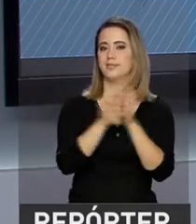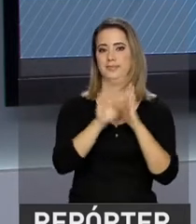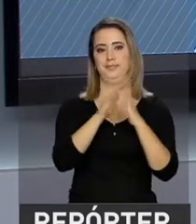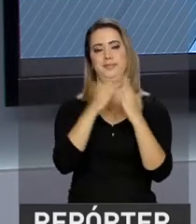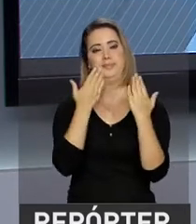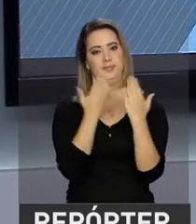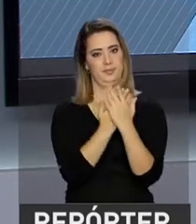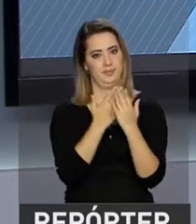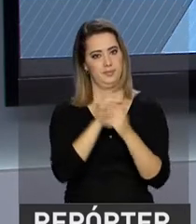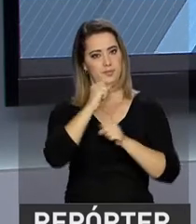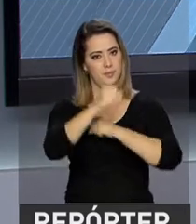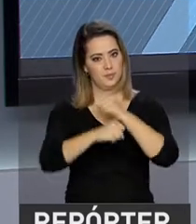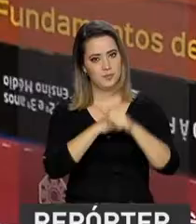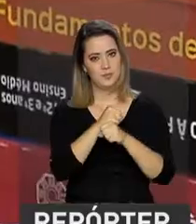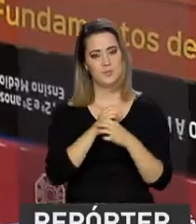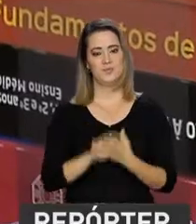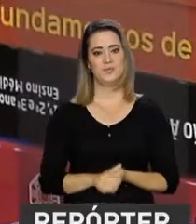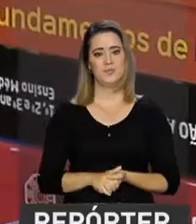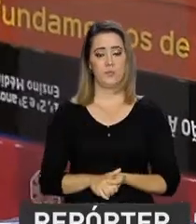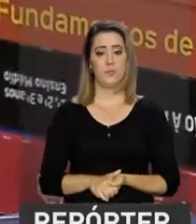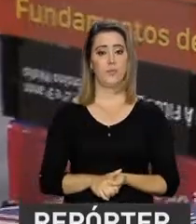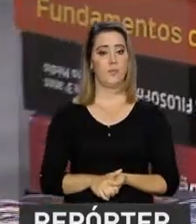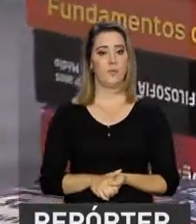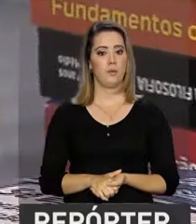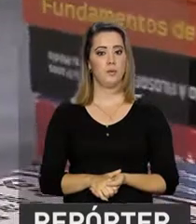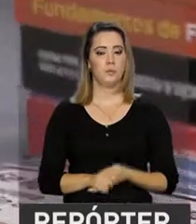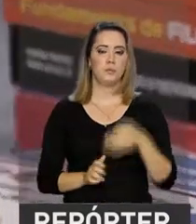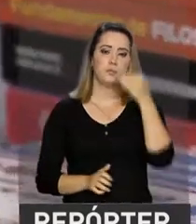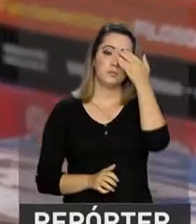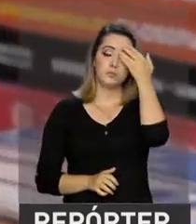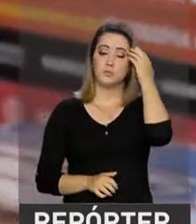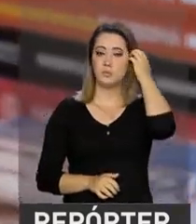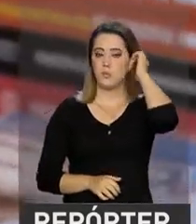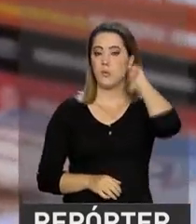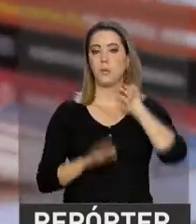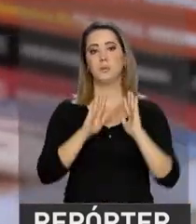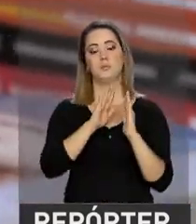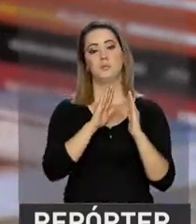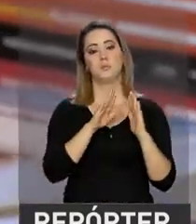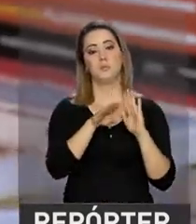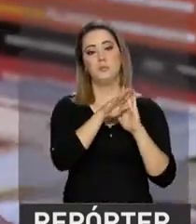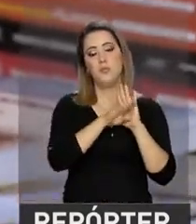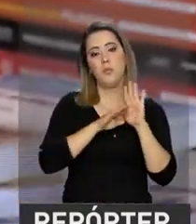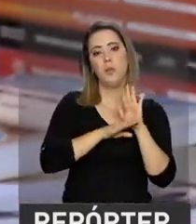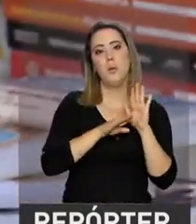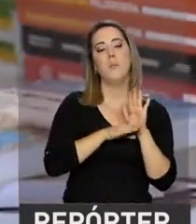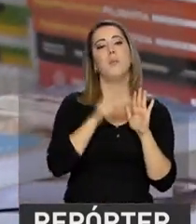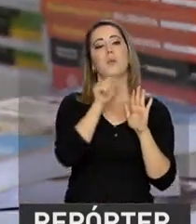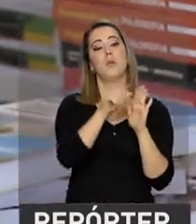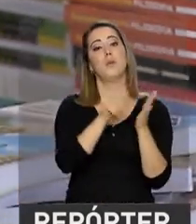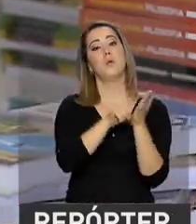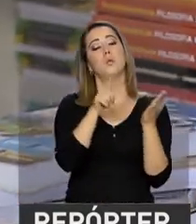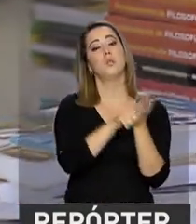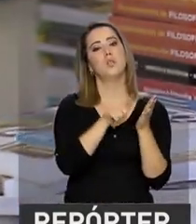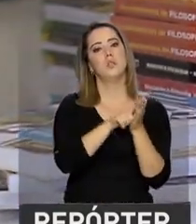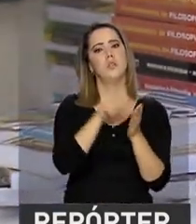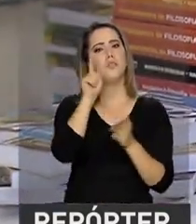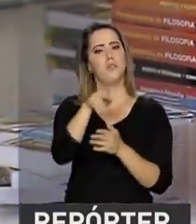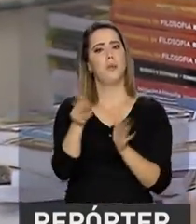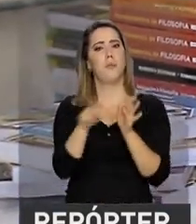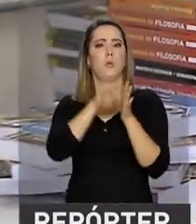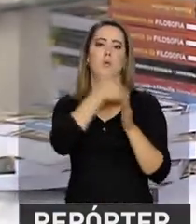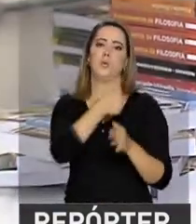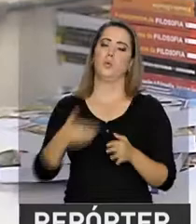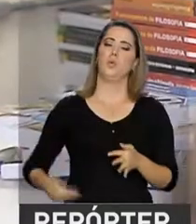aula no ano que vem o programa do livro didático é uma política pública que amplie o acesso dos alunos a materiais